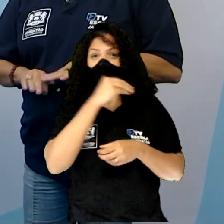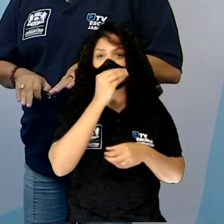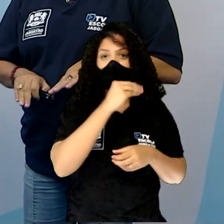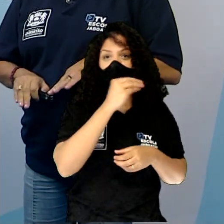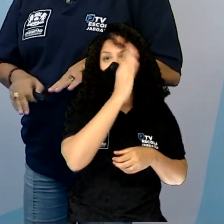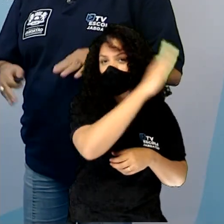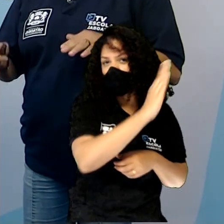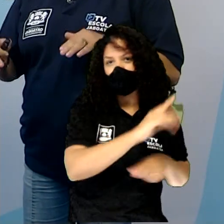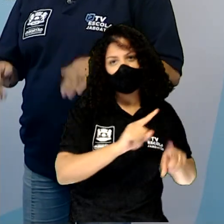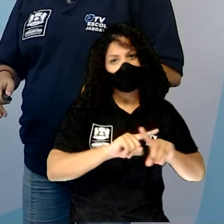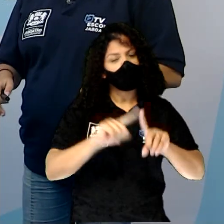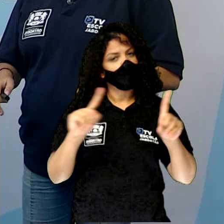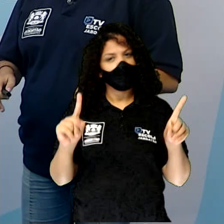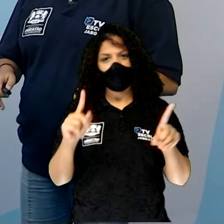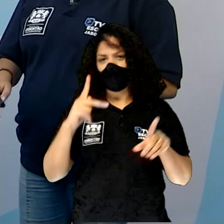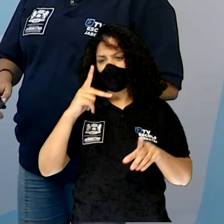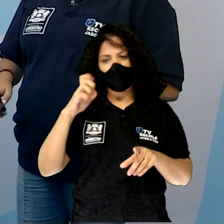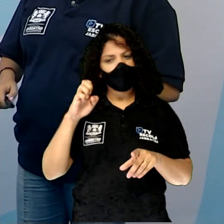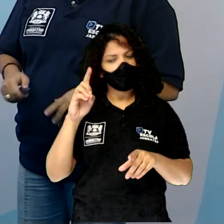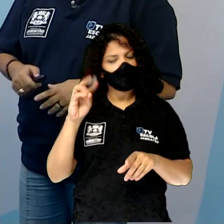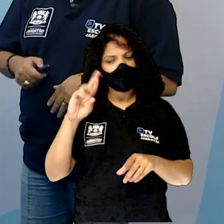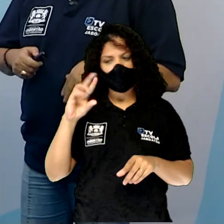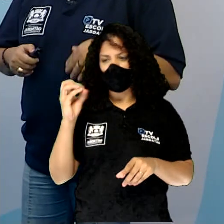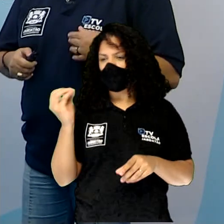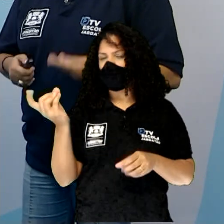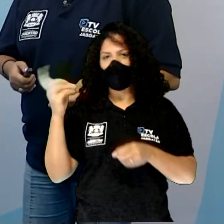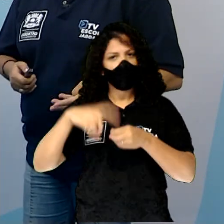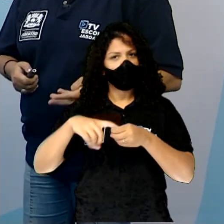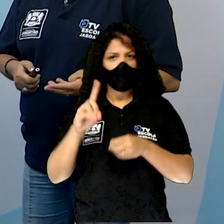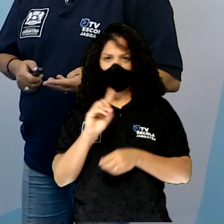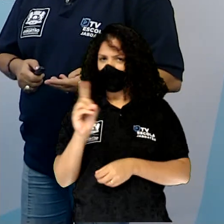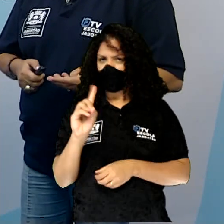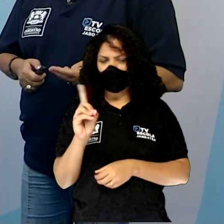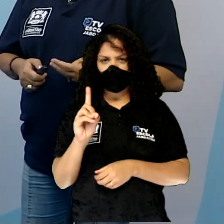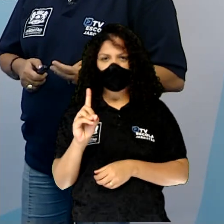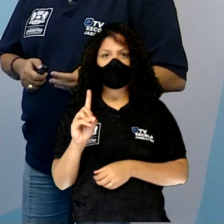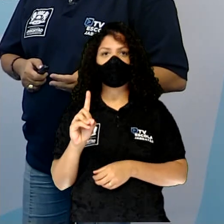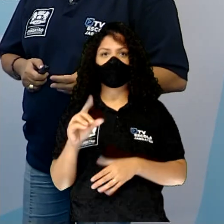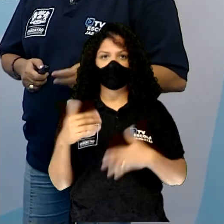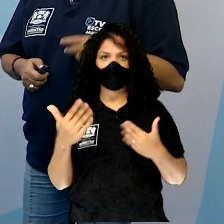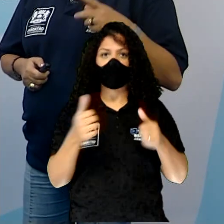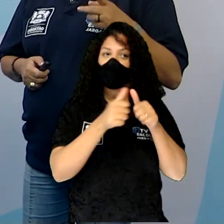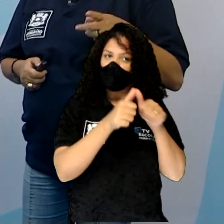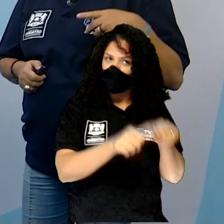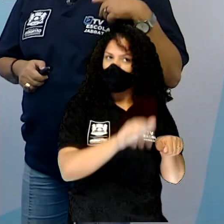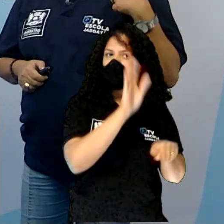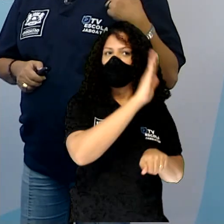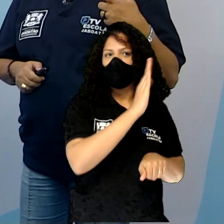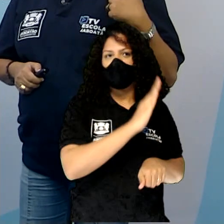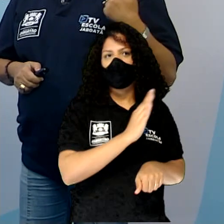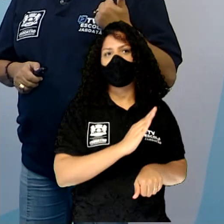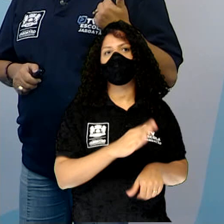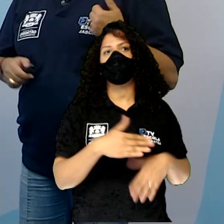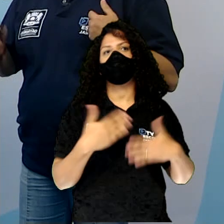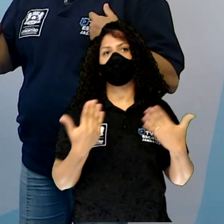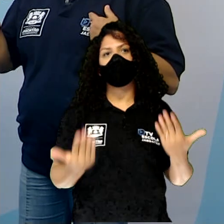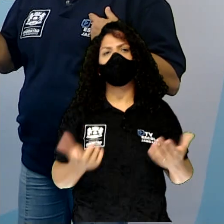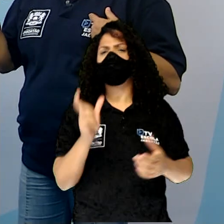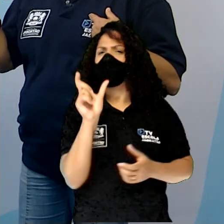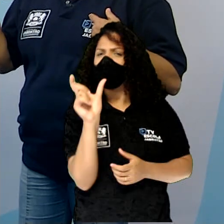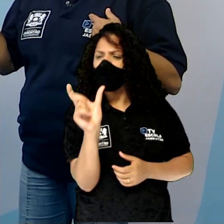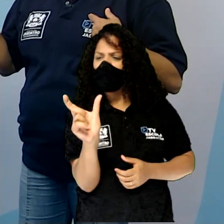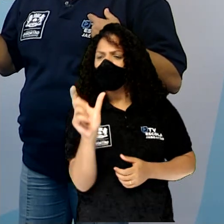não volta, ele fica aqui, tá certo? Os liberais do Partido Brasileiro, né? Essa palavrinha liberal, você lembra? Toda vez que